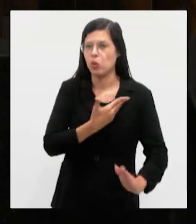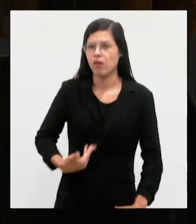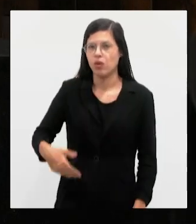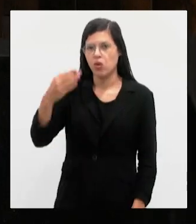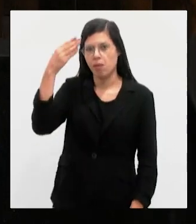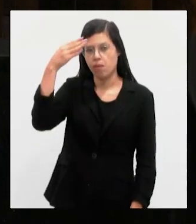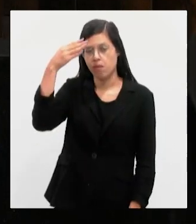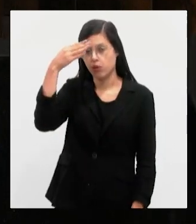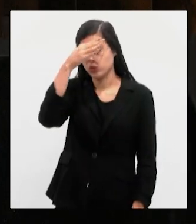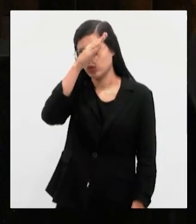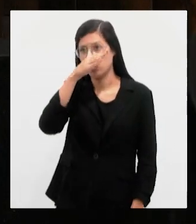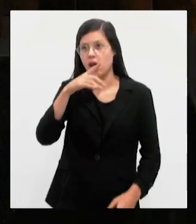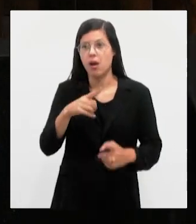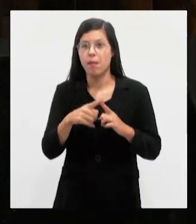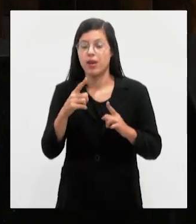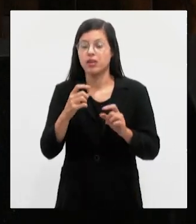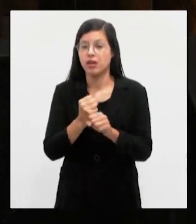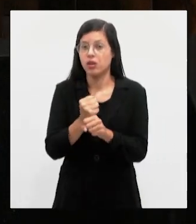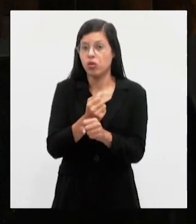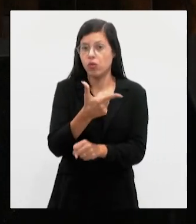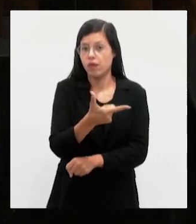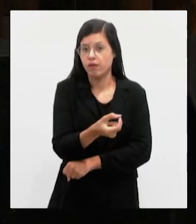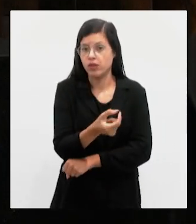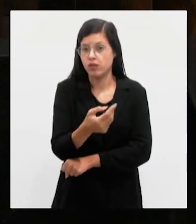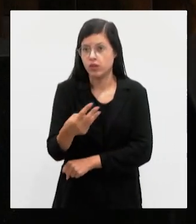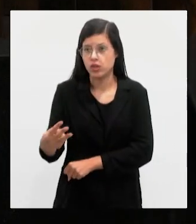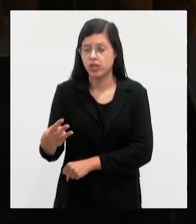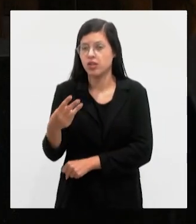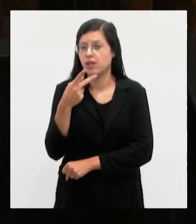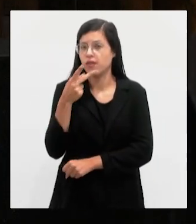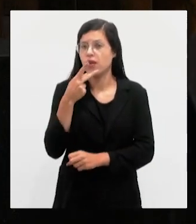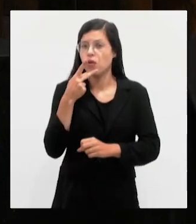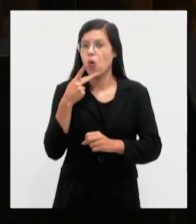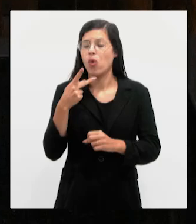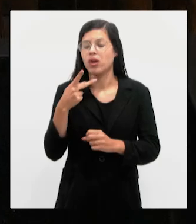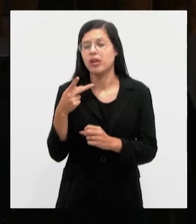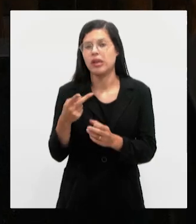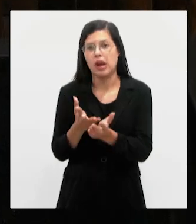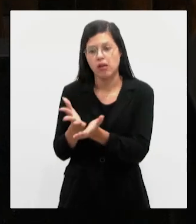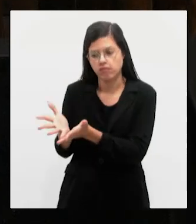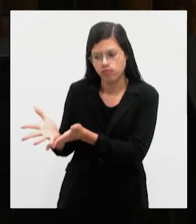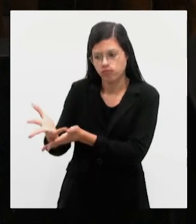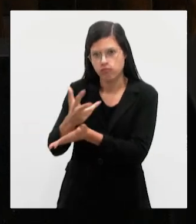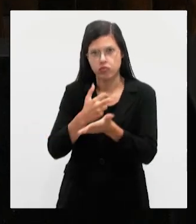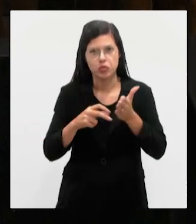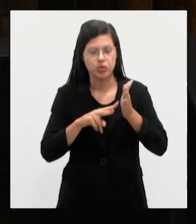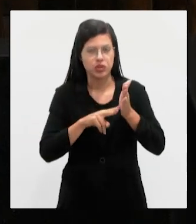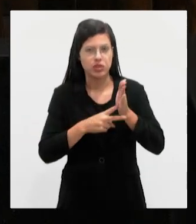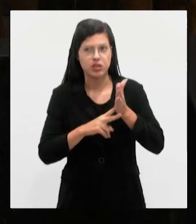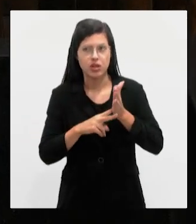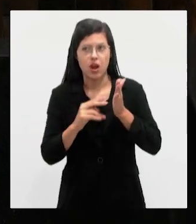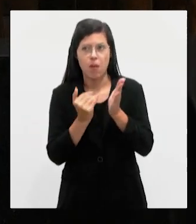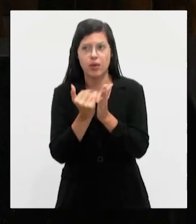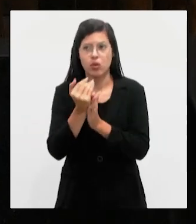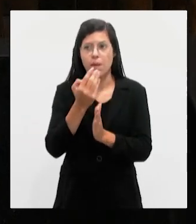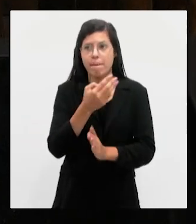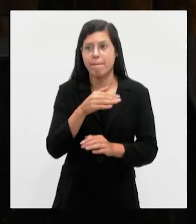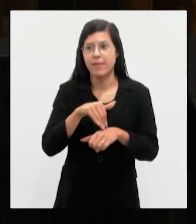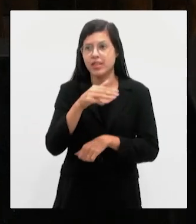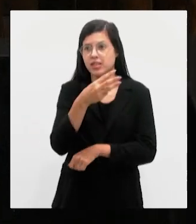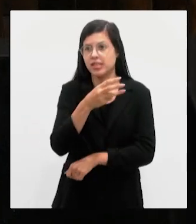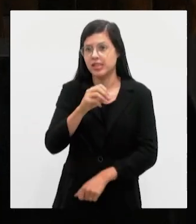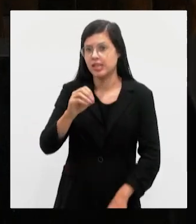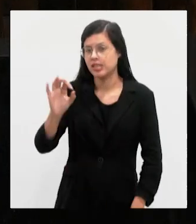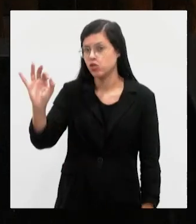do Metrópolis dizendo que o faturamento de tais associações, de tais sindicatos, aumentou mais de 300%. Então,